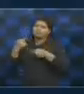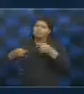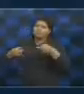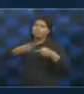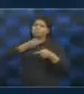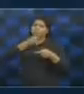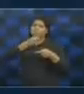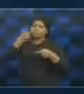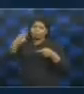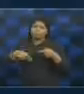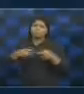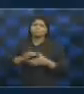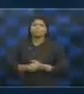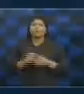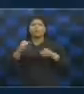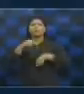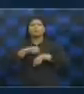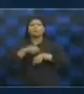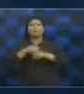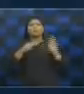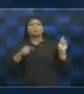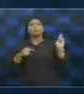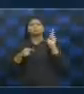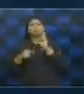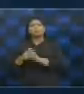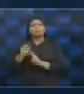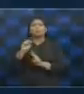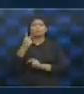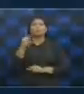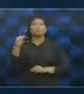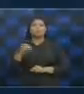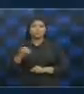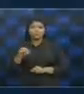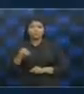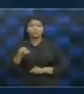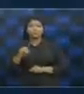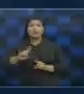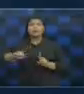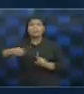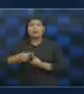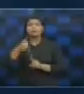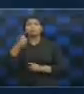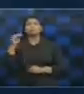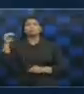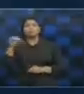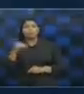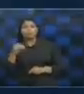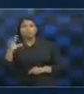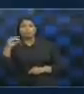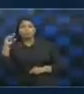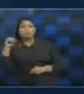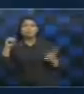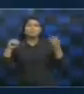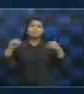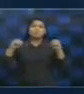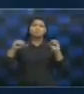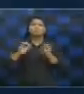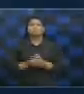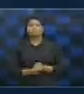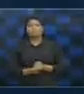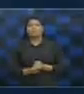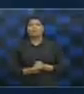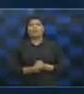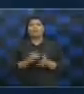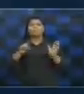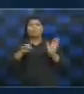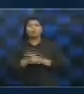vivo. O tempo para cada resposta será de 2 minutos e mais 1 minuto para cada comentário. A ordem das